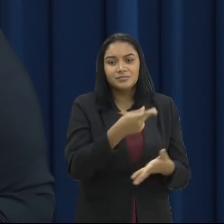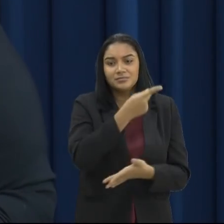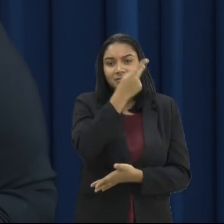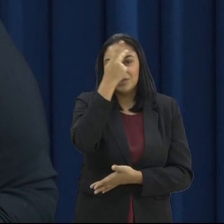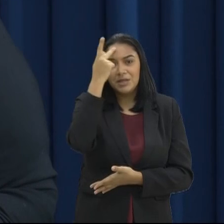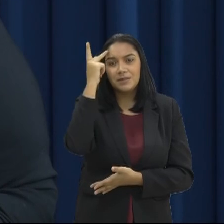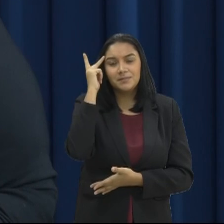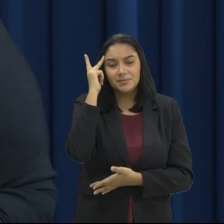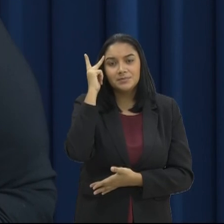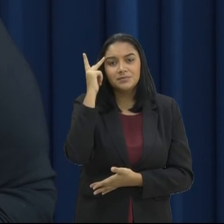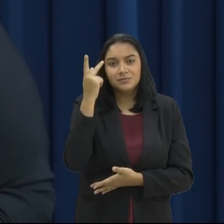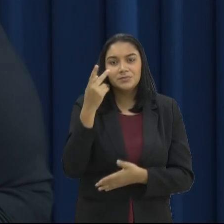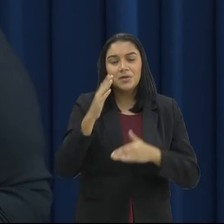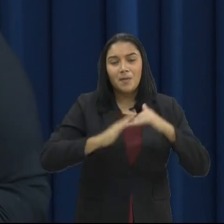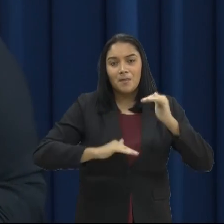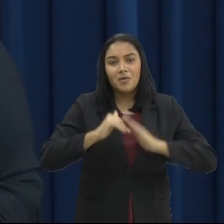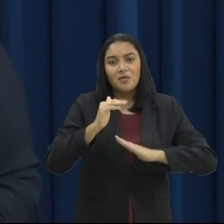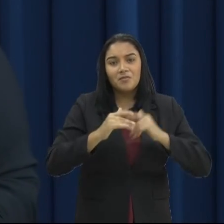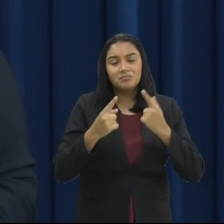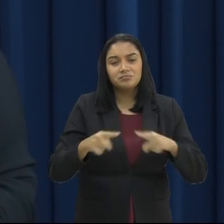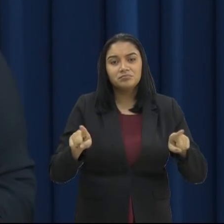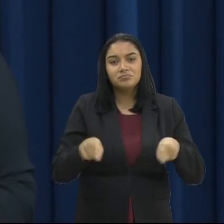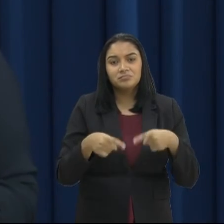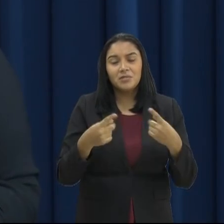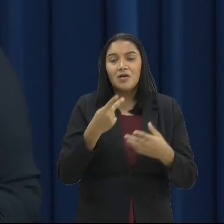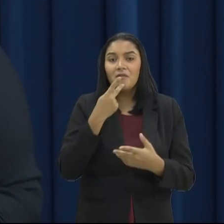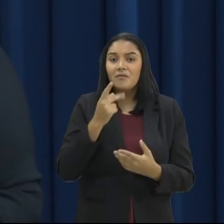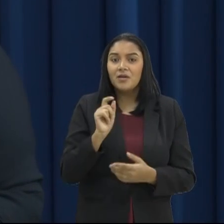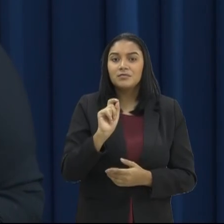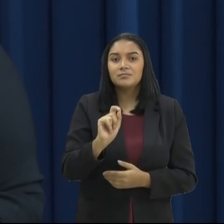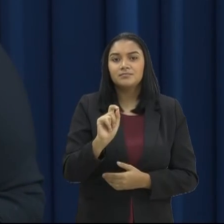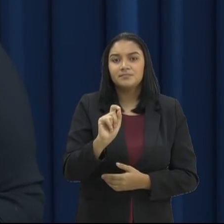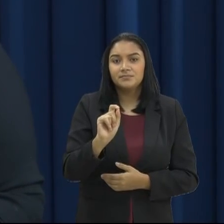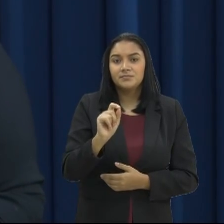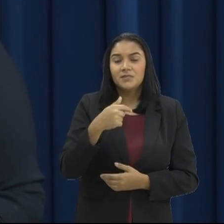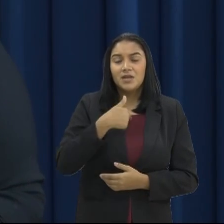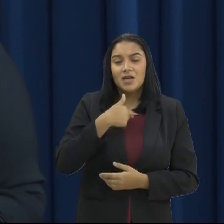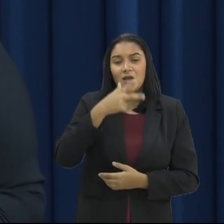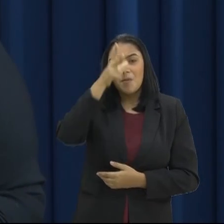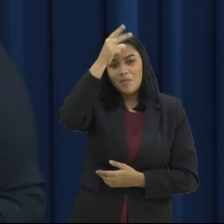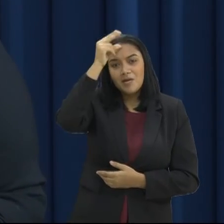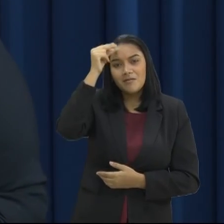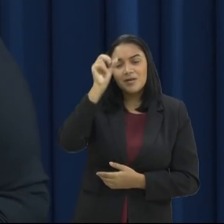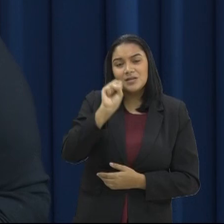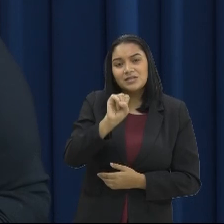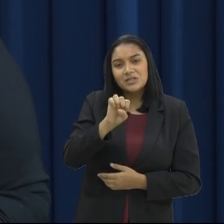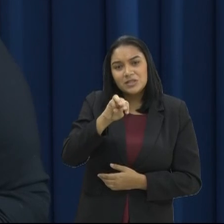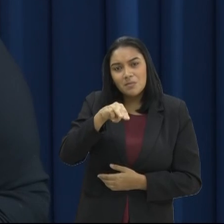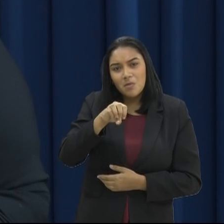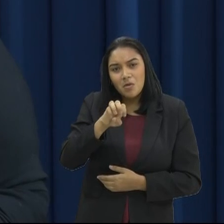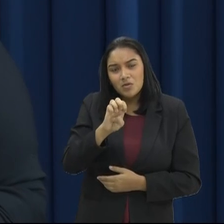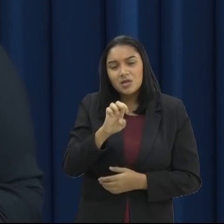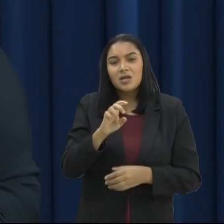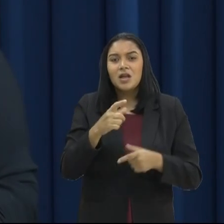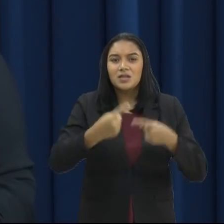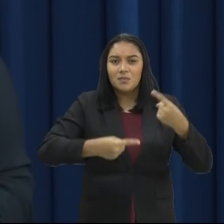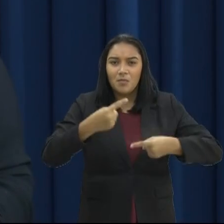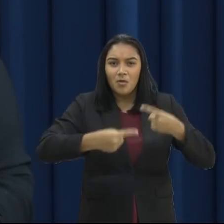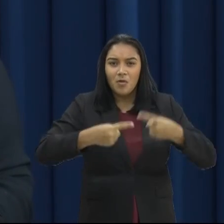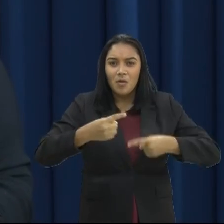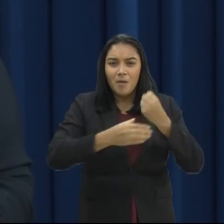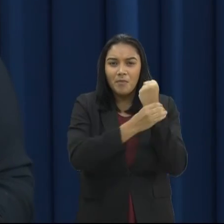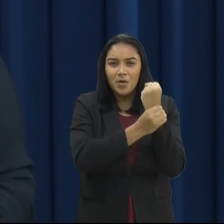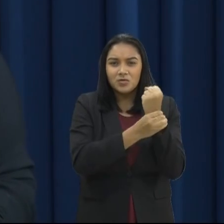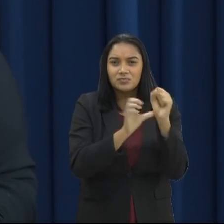a essa categoria. Quero dizer o seguinte, a Simone Prefeita, as políticas de proteção social, as políticas